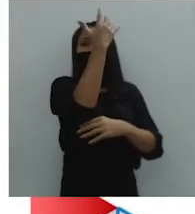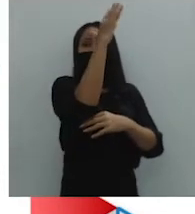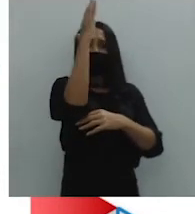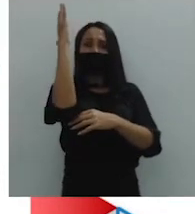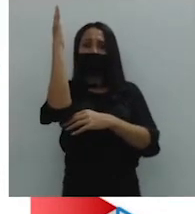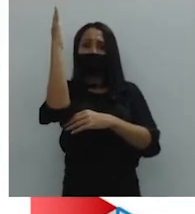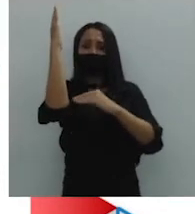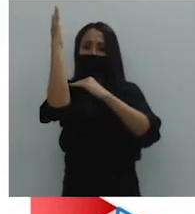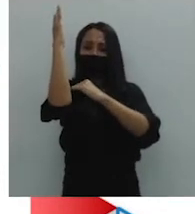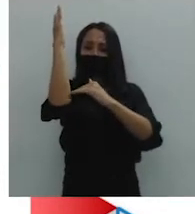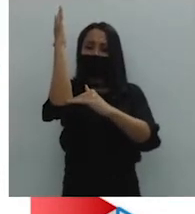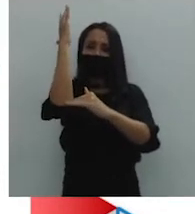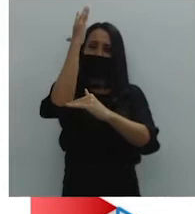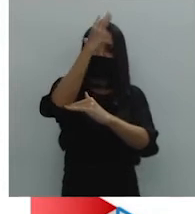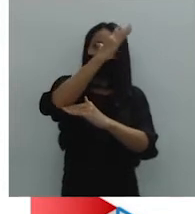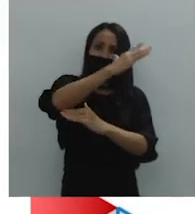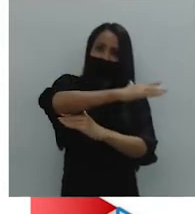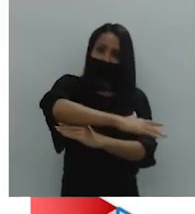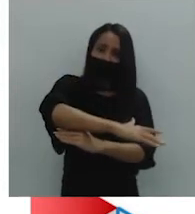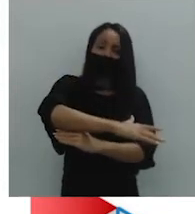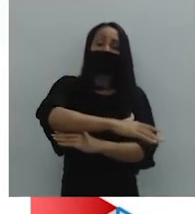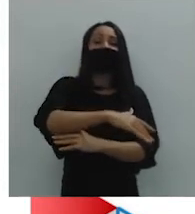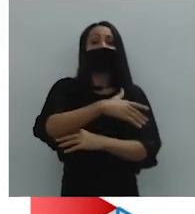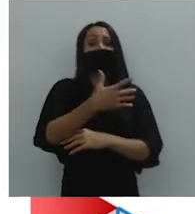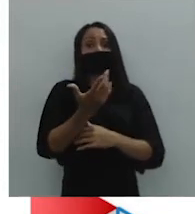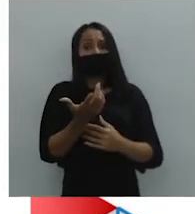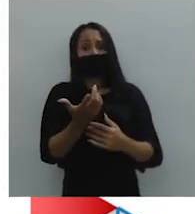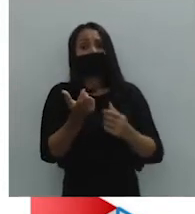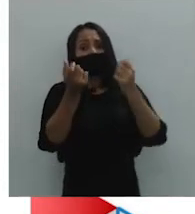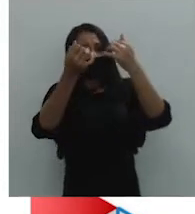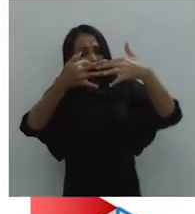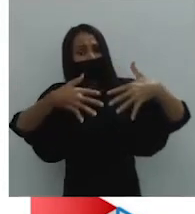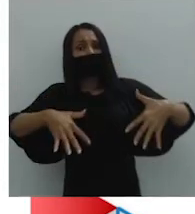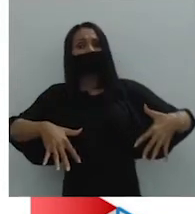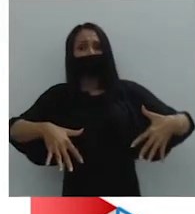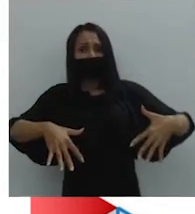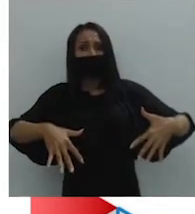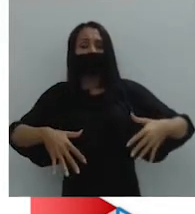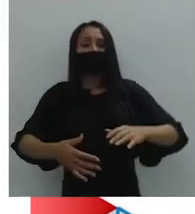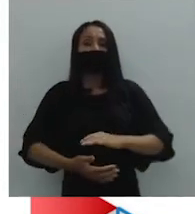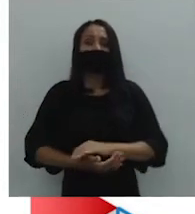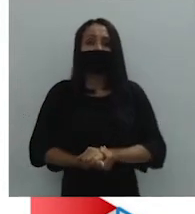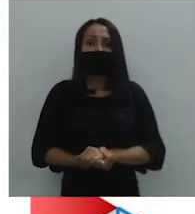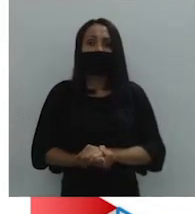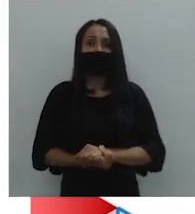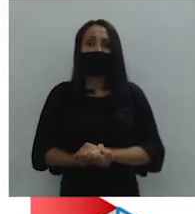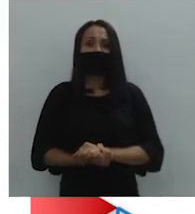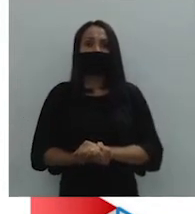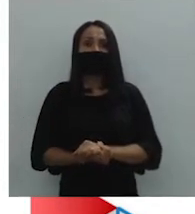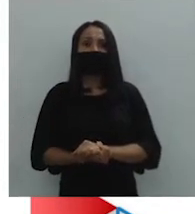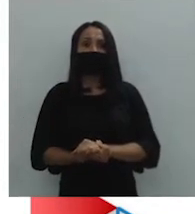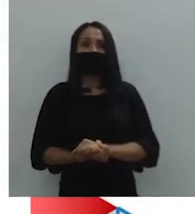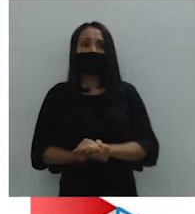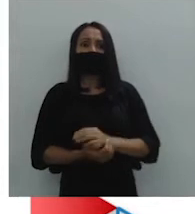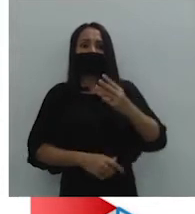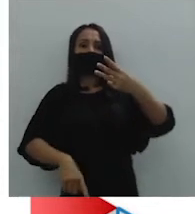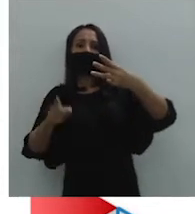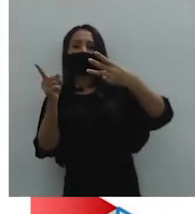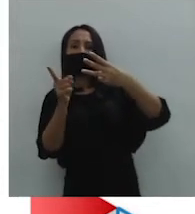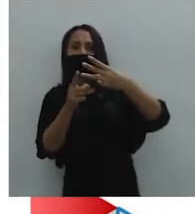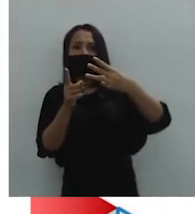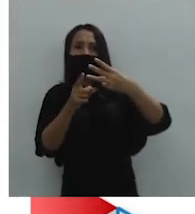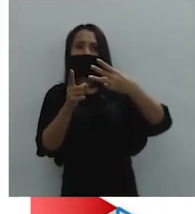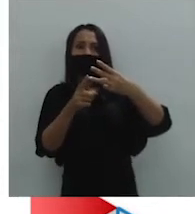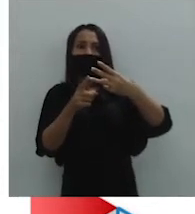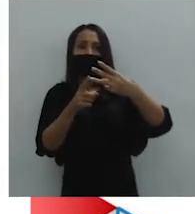desmatamento, mesmo que seja para estudo, mas tem sequências, certo? Tem consequências em cima disso. E também tem a